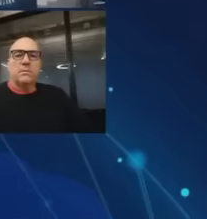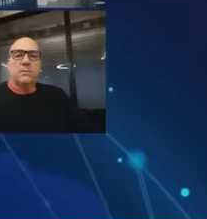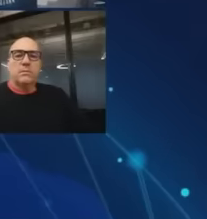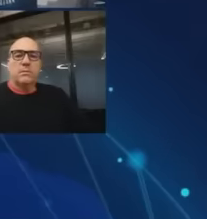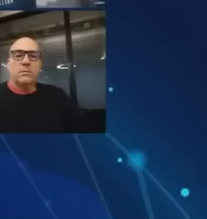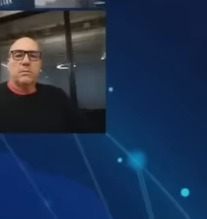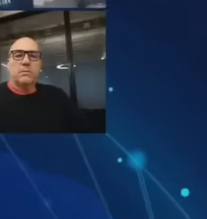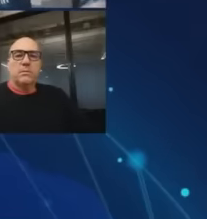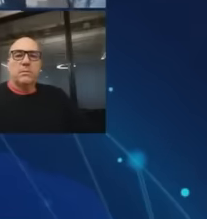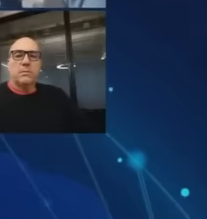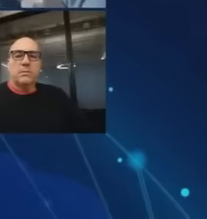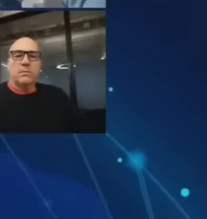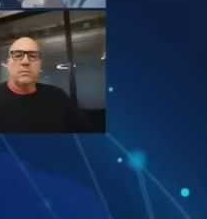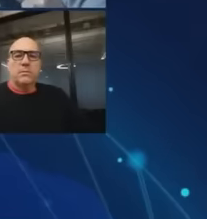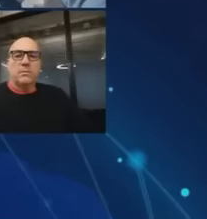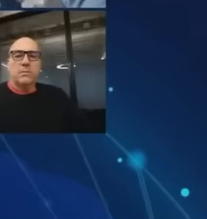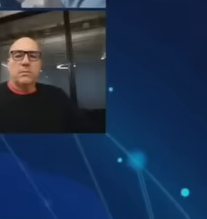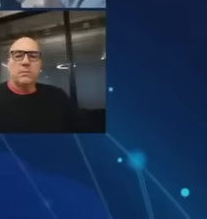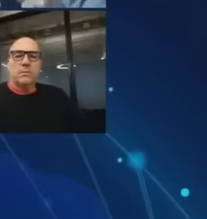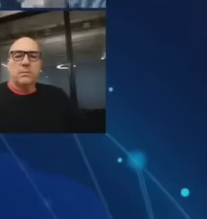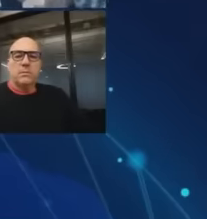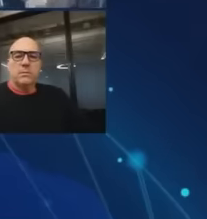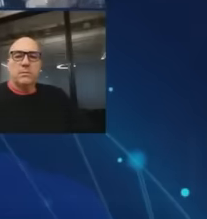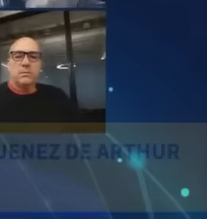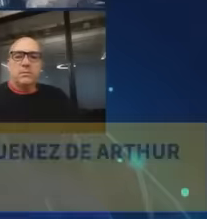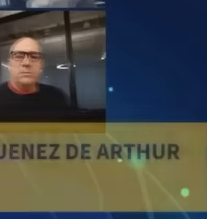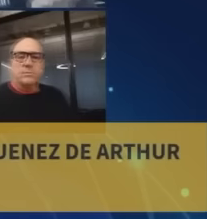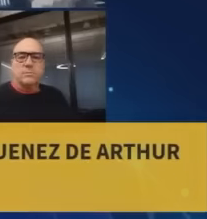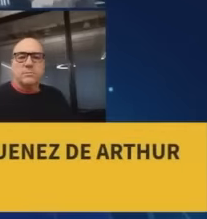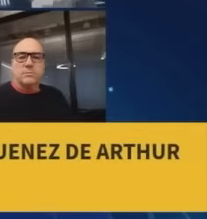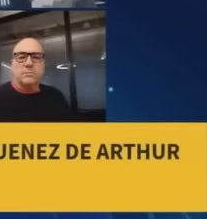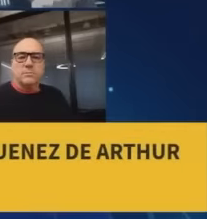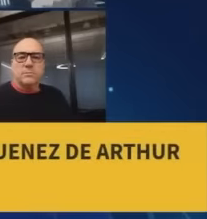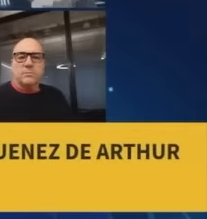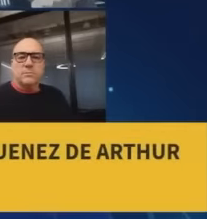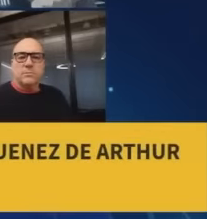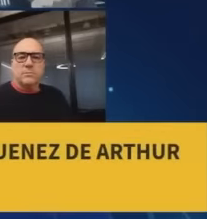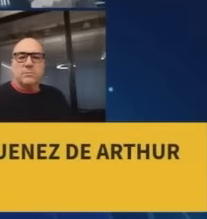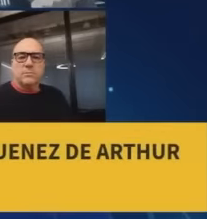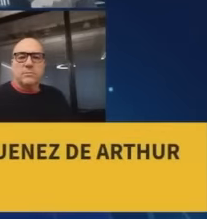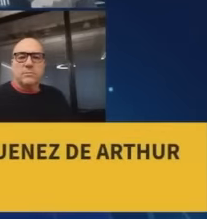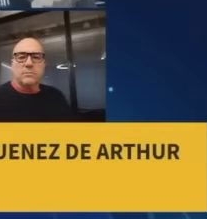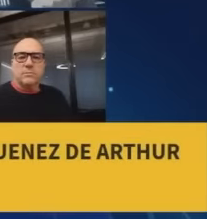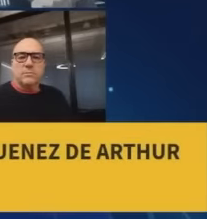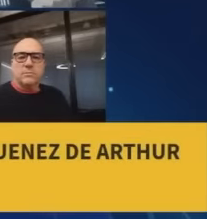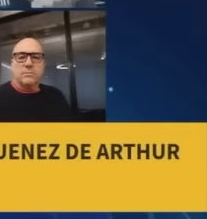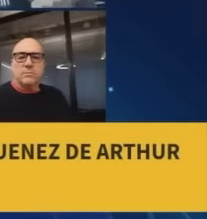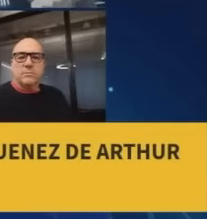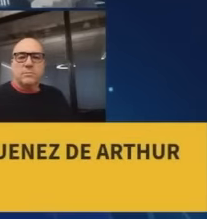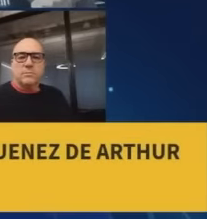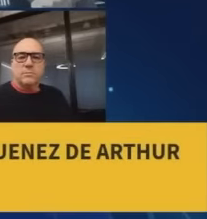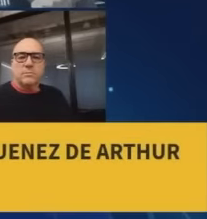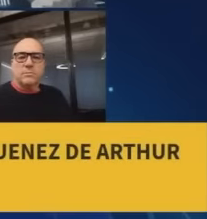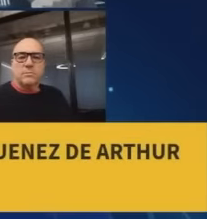Porque ele realmente está assumindo um papel central no cenário mundial. Em nenhum segundo ele ficou intimidado quando ele está